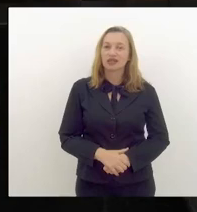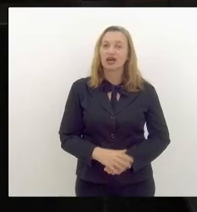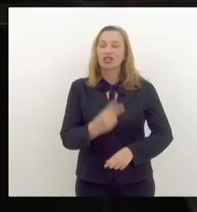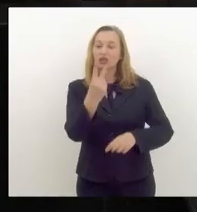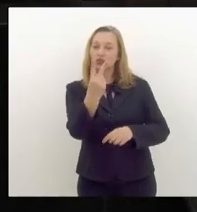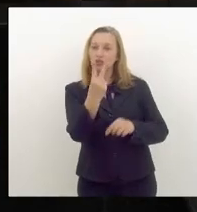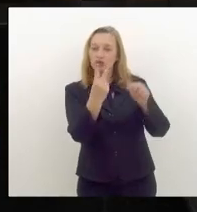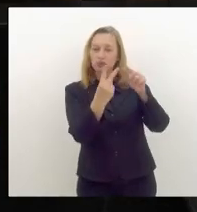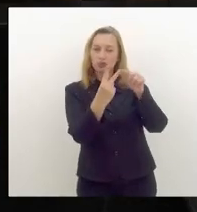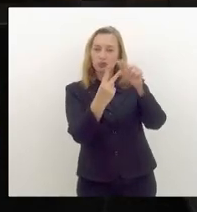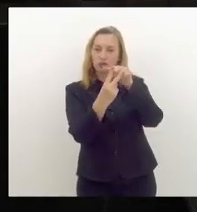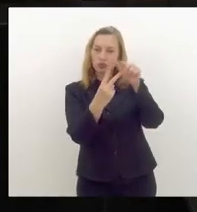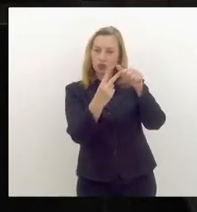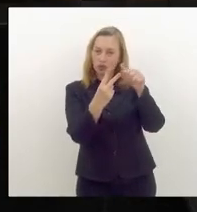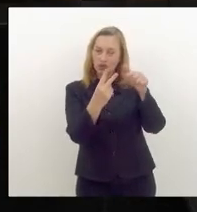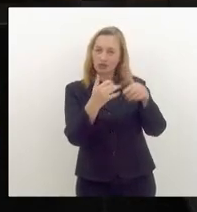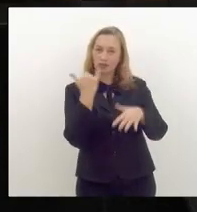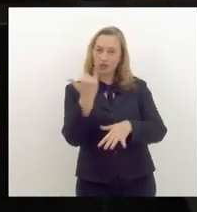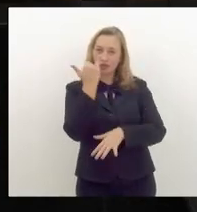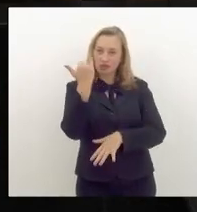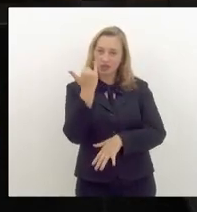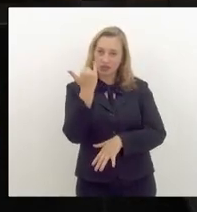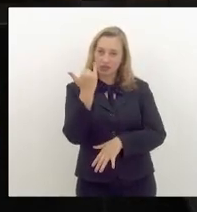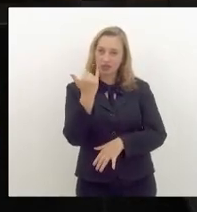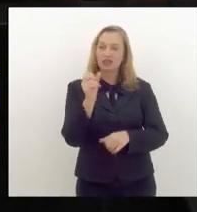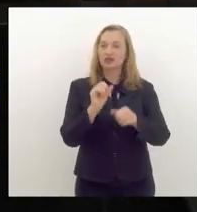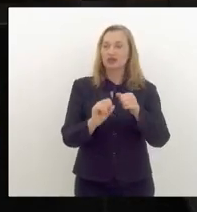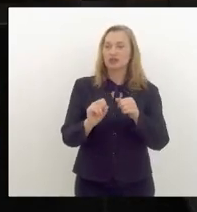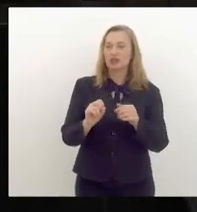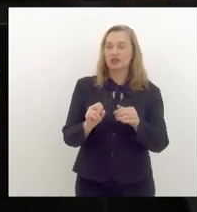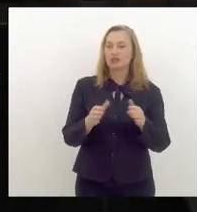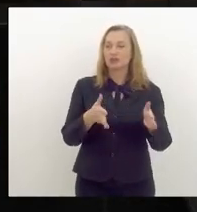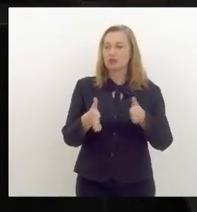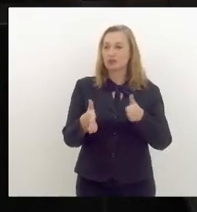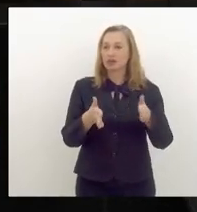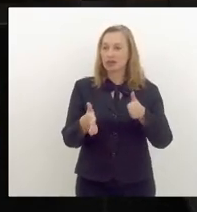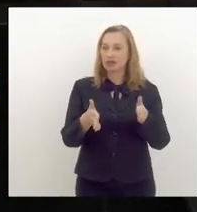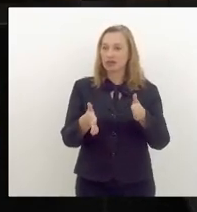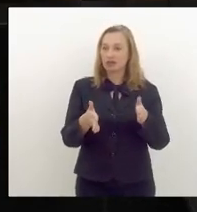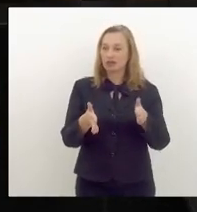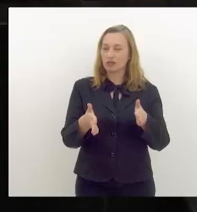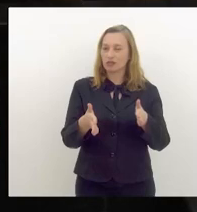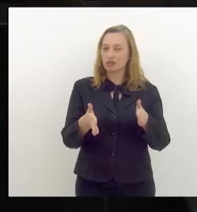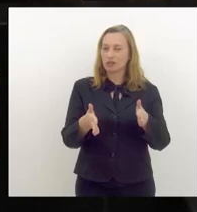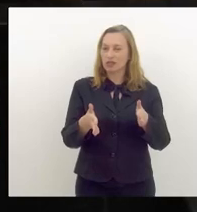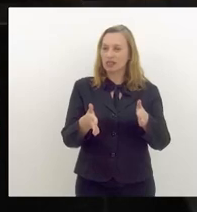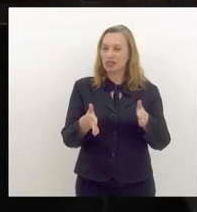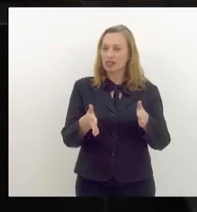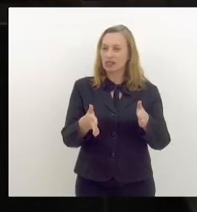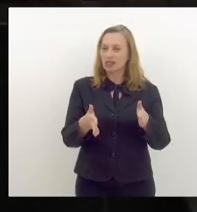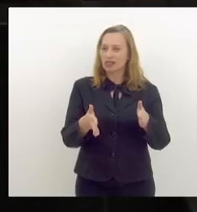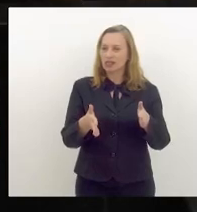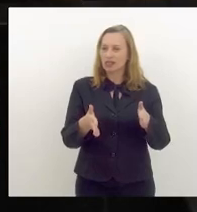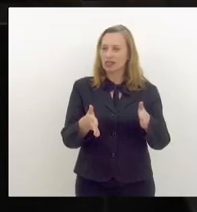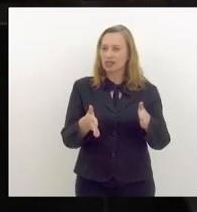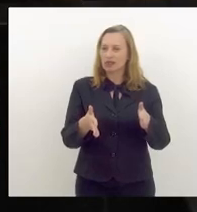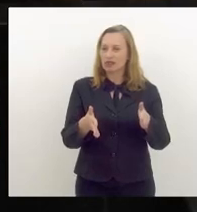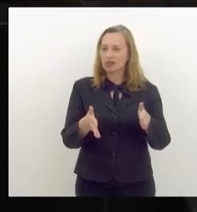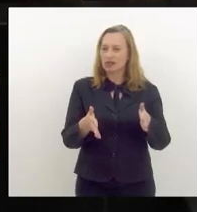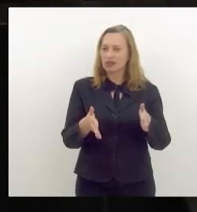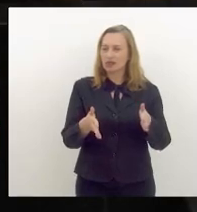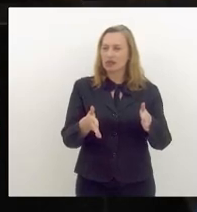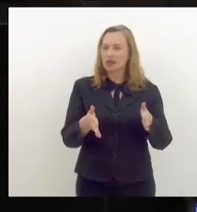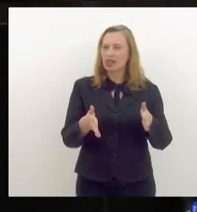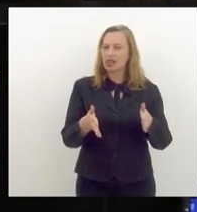duas participações que fiz durante o recesso e como Deputado da Assembleia Legislativa